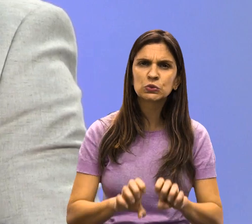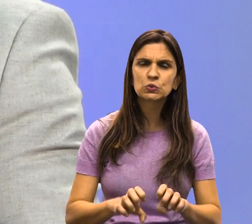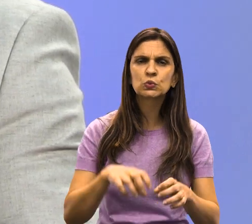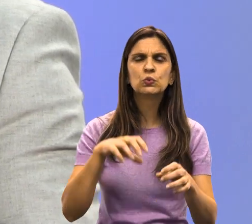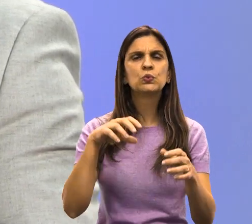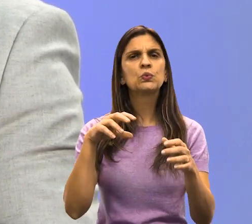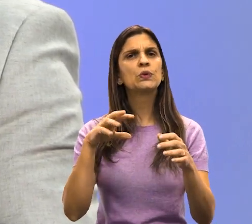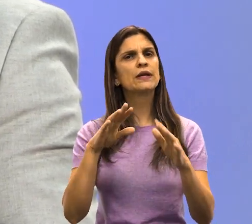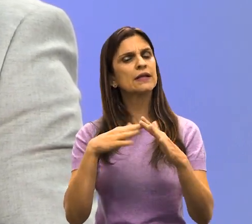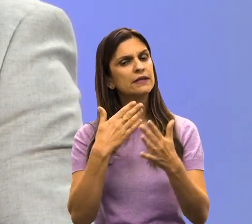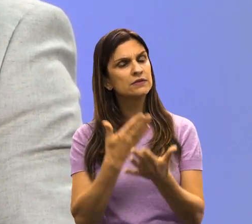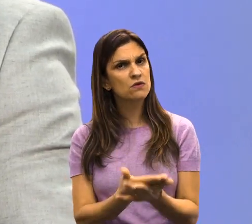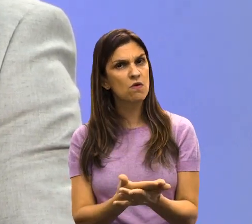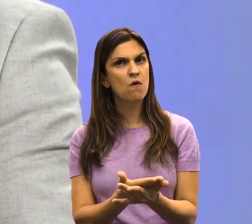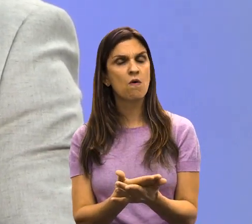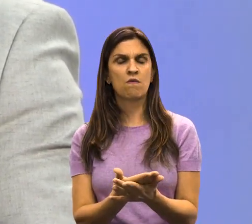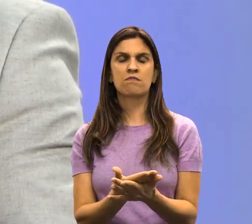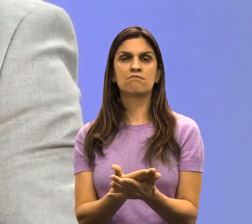qualidade